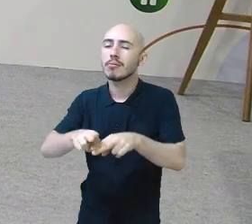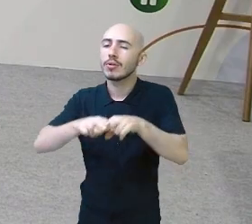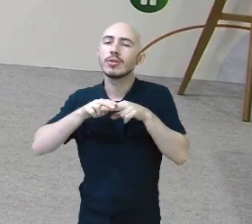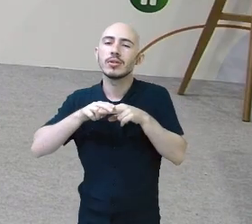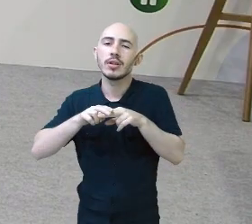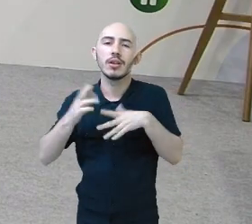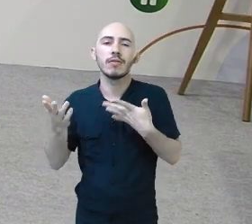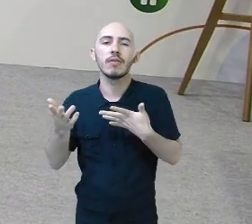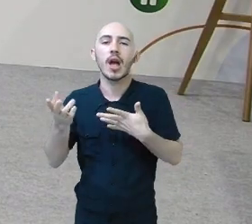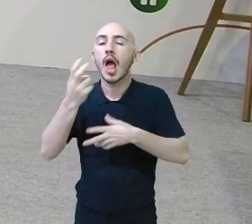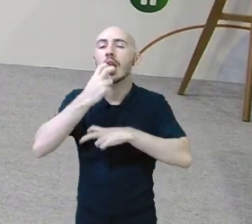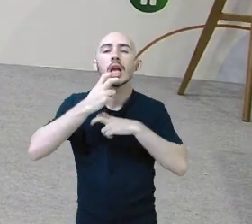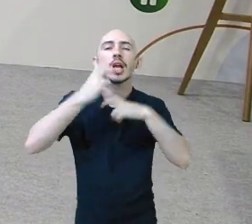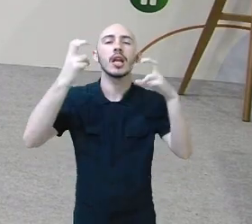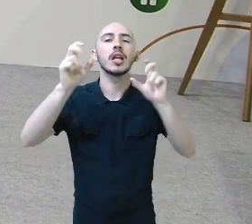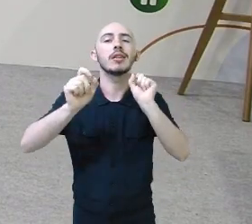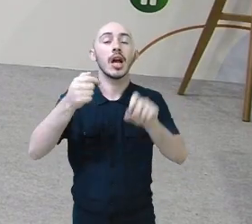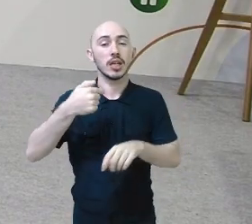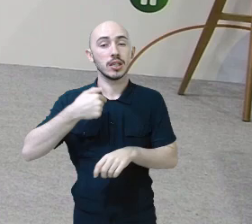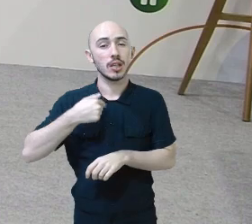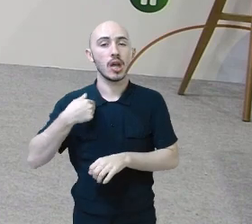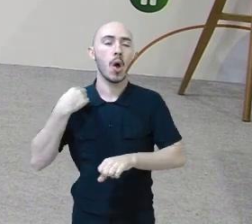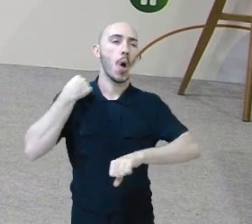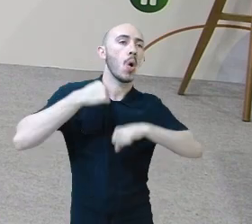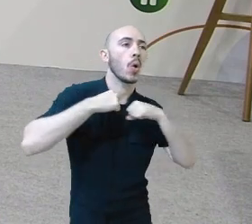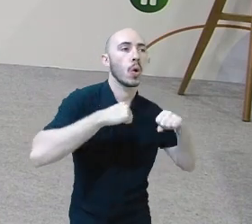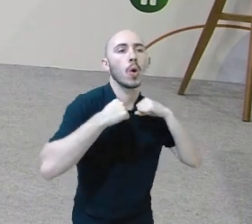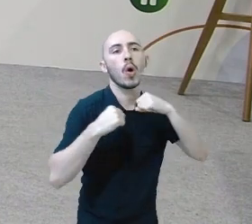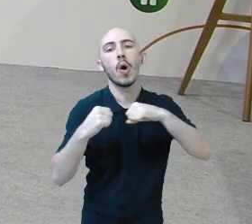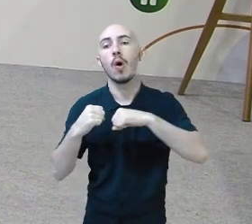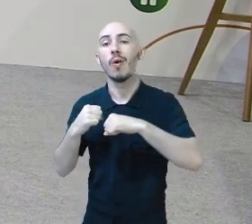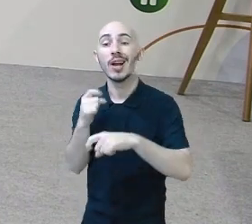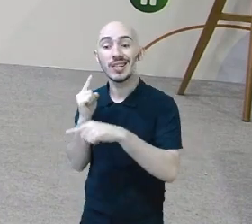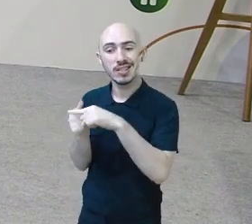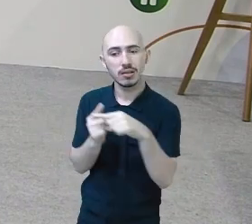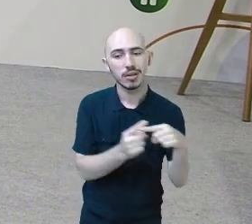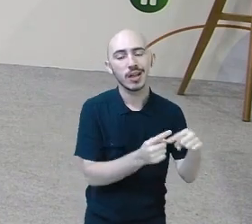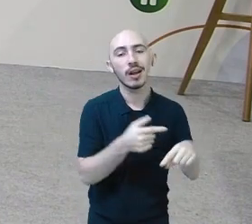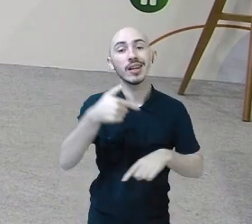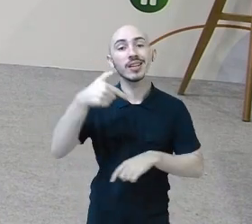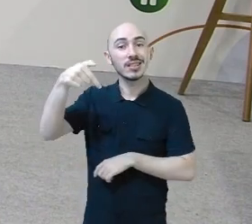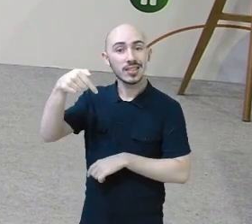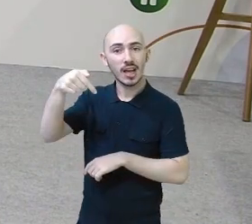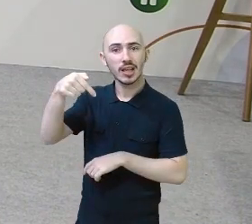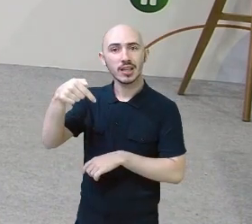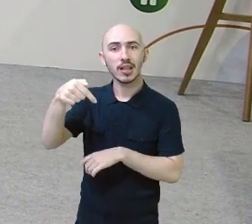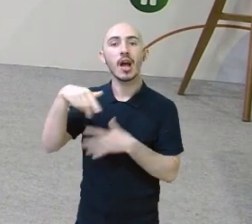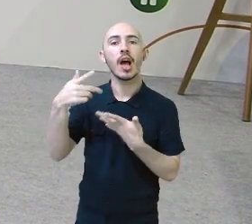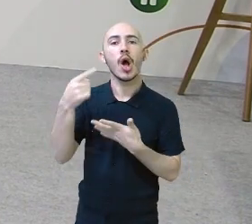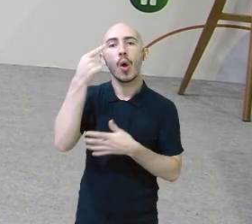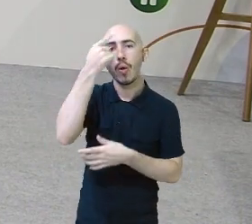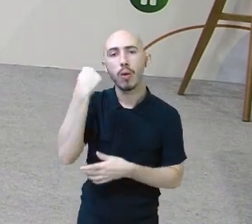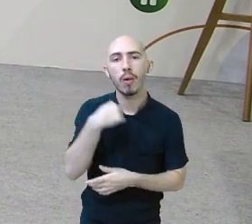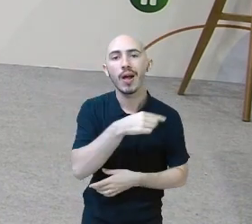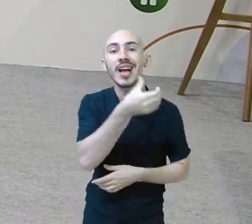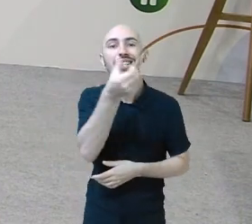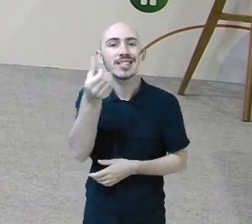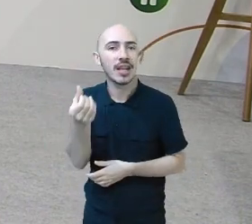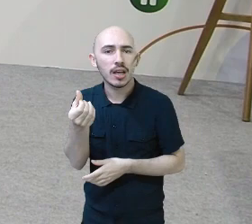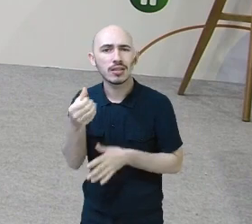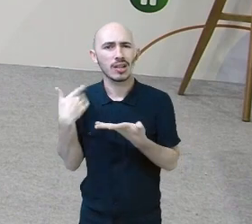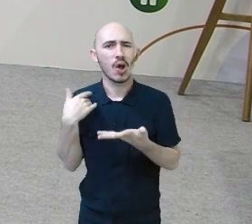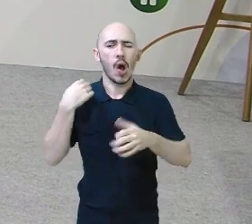Ele diz em voz alta: se eu corro 7 cemitérios em apenas 6 horas, o que será